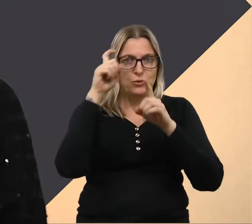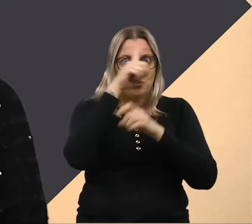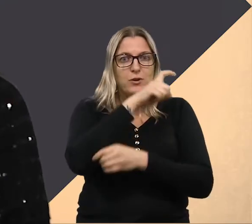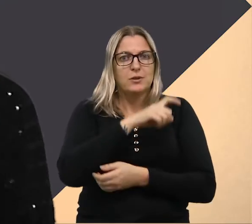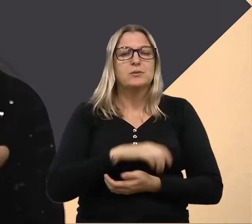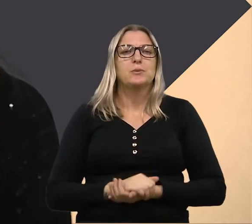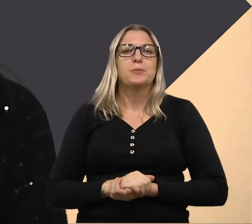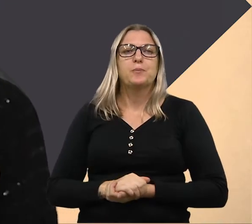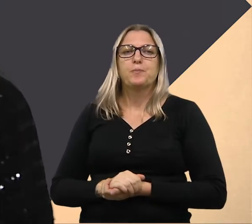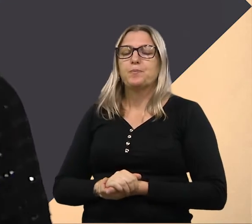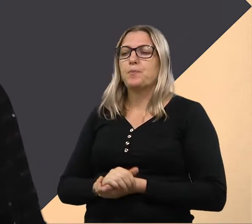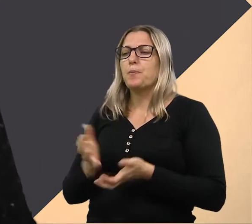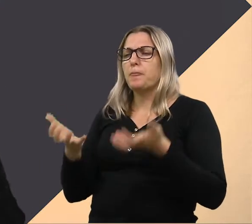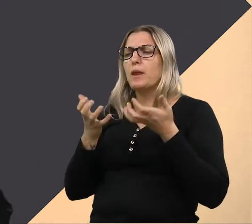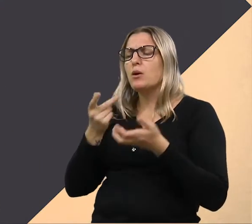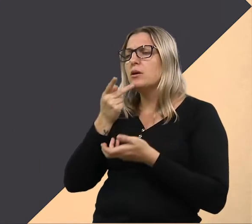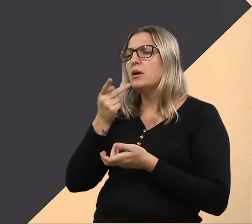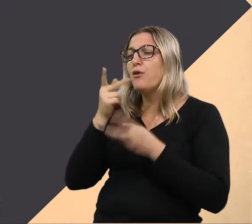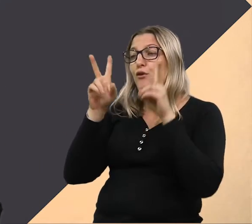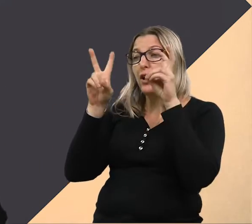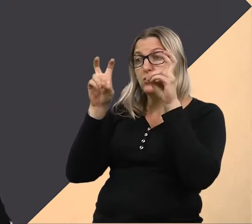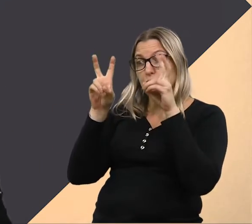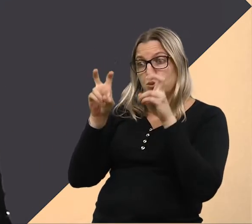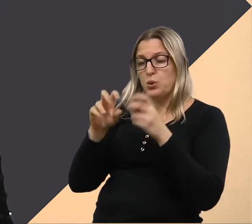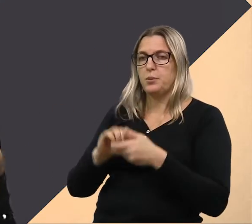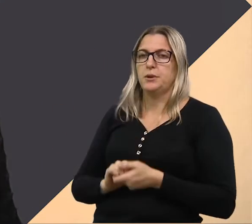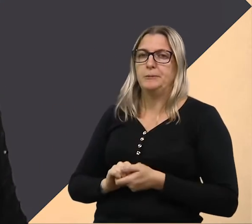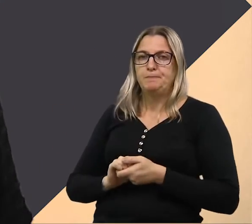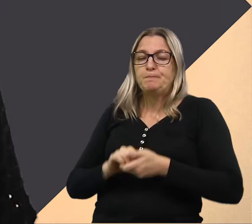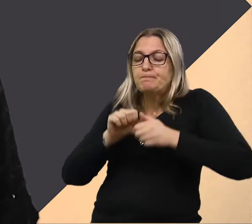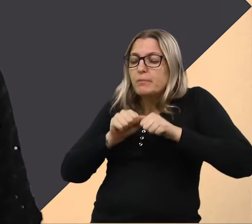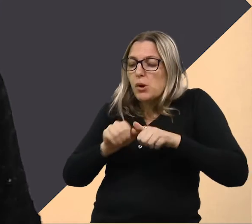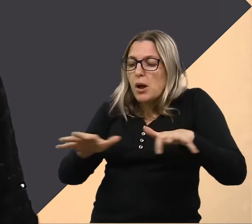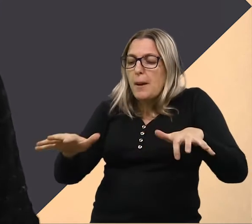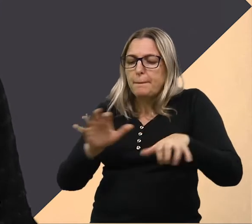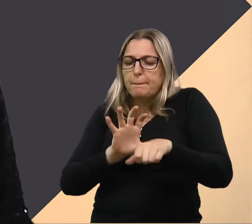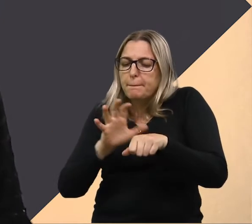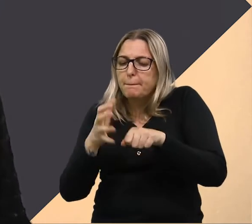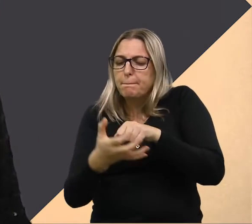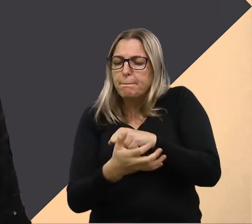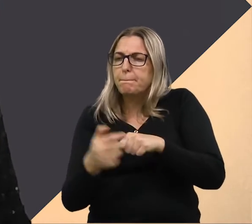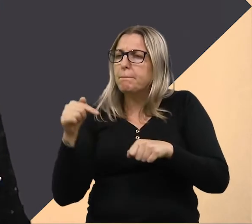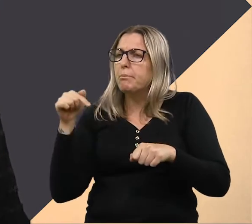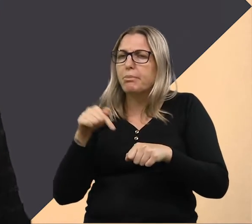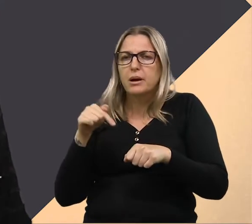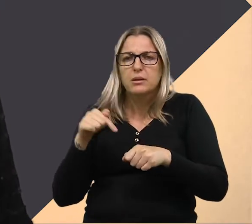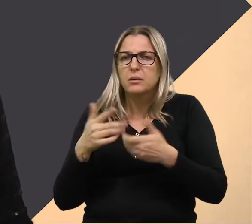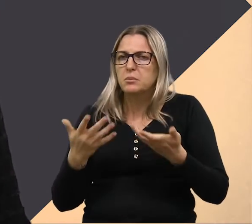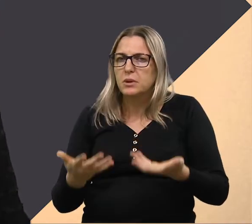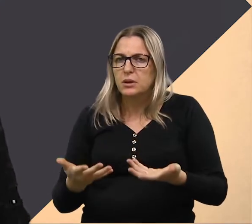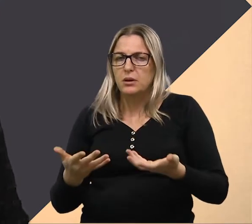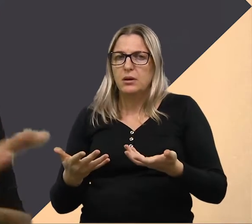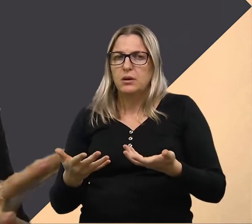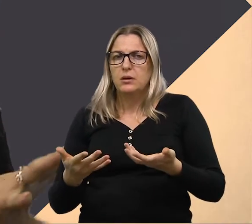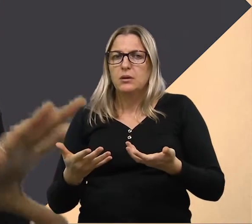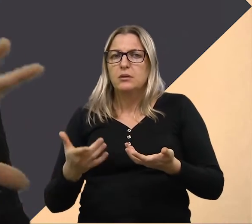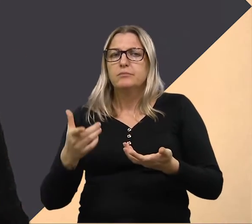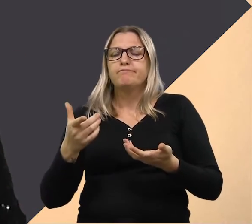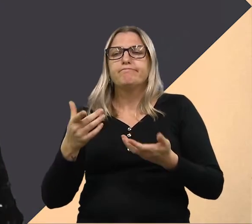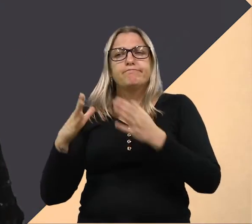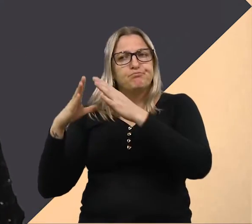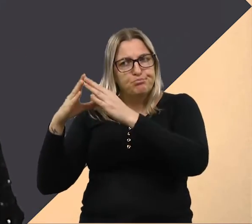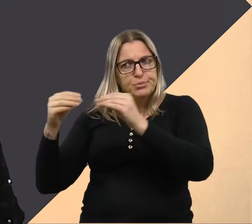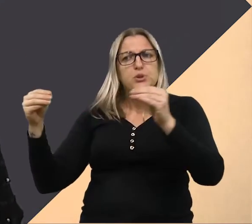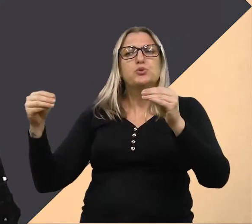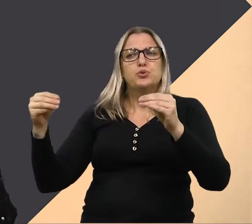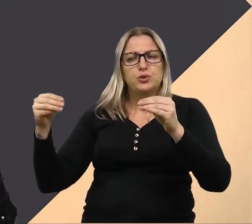que isso se concretize era justamente isso que eu queria tocar nesse assunto é a pandemy enfim ela tem a gente sabe que